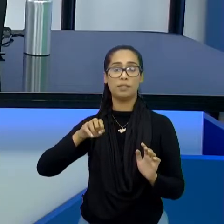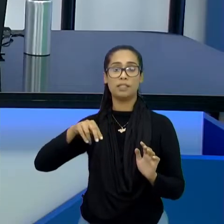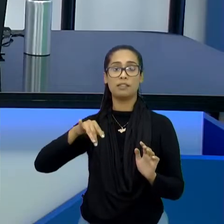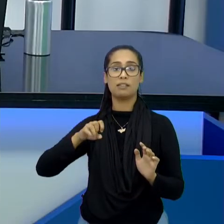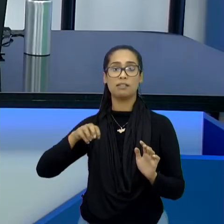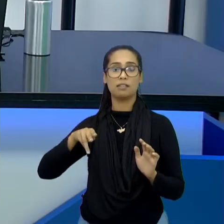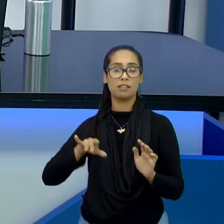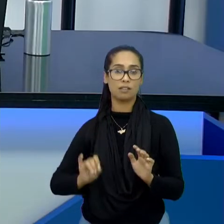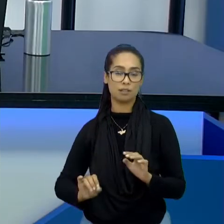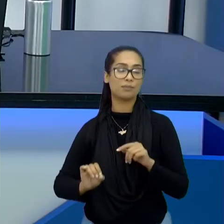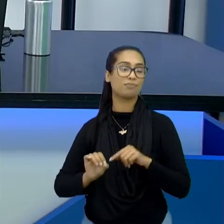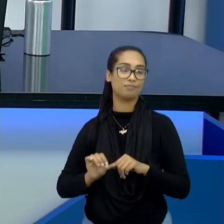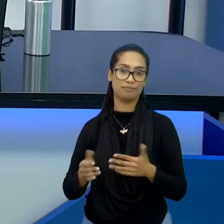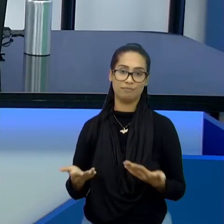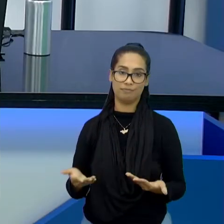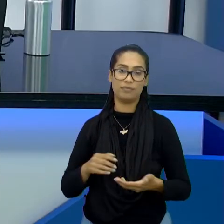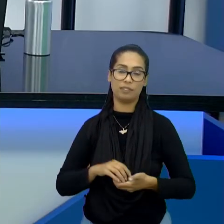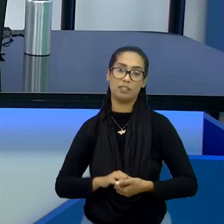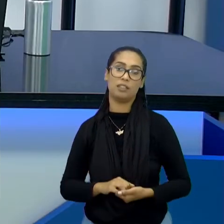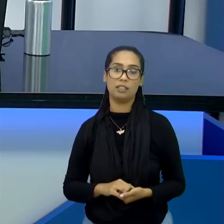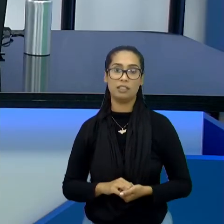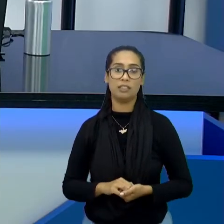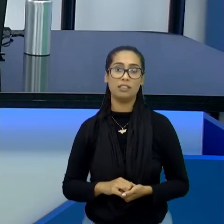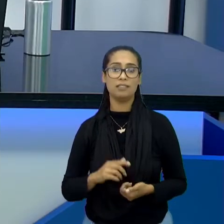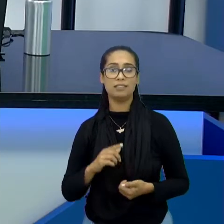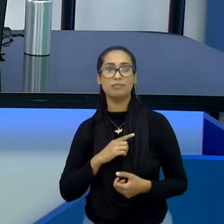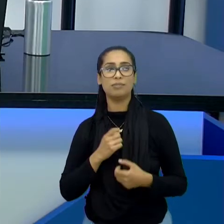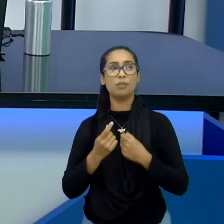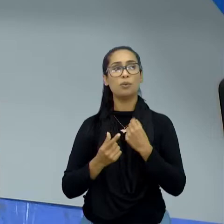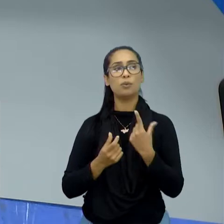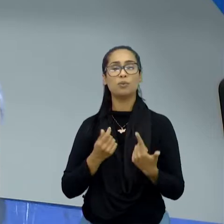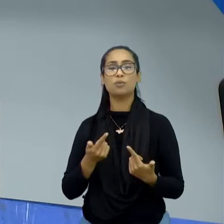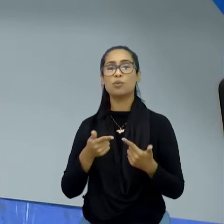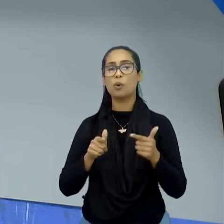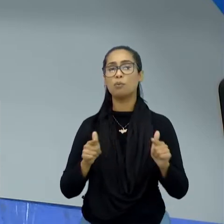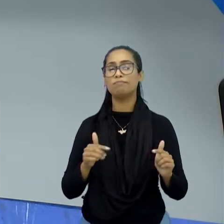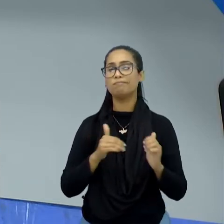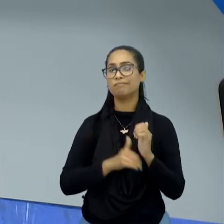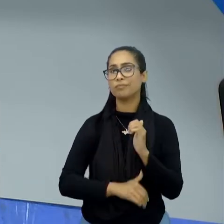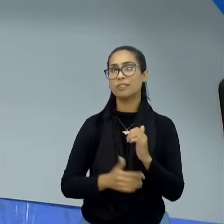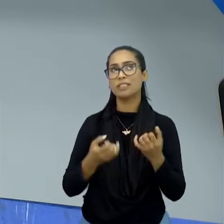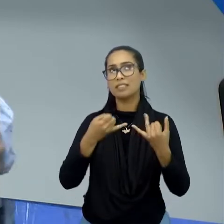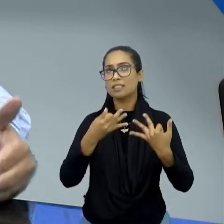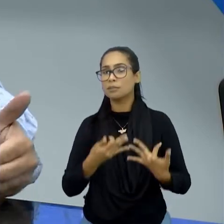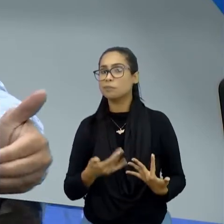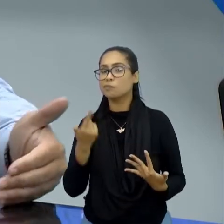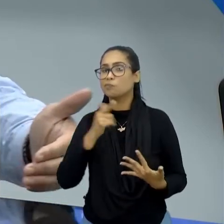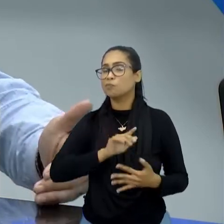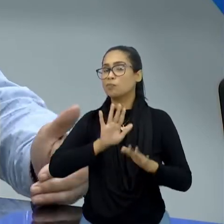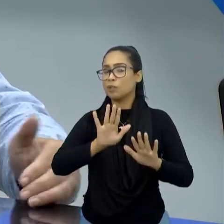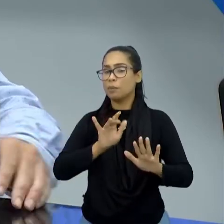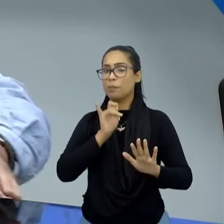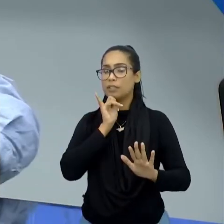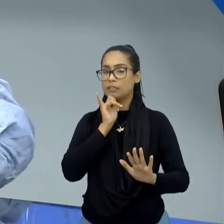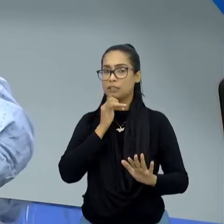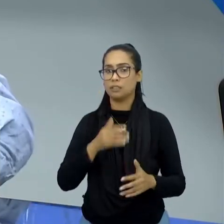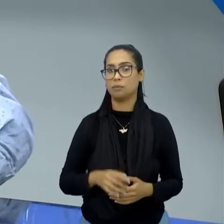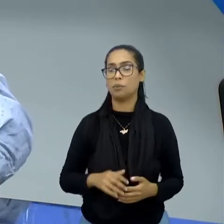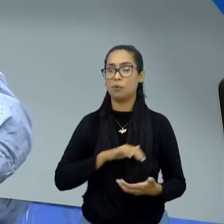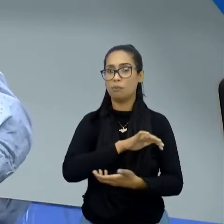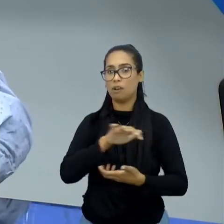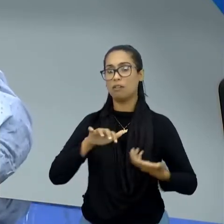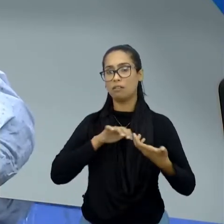Com exceção de alguns fenômenos que a gente consegue localizar. Por exemplo, quando a gente fala uma revolução